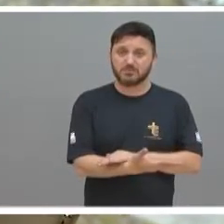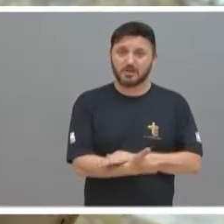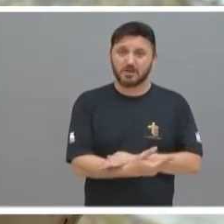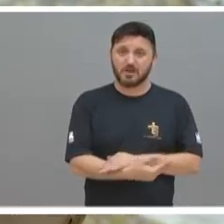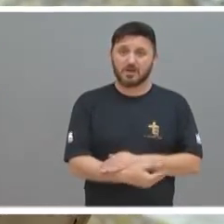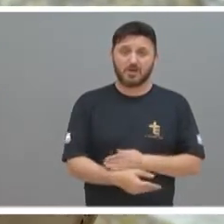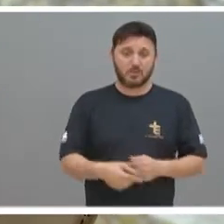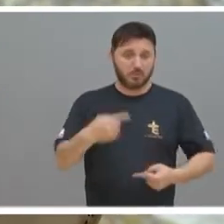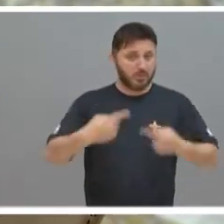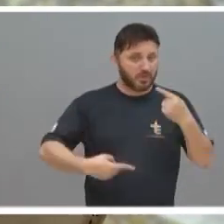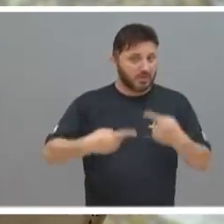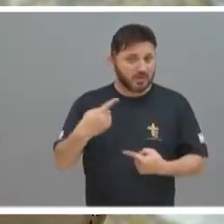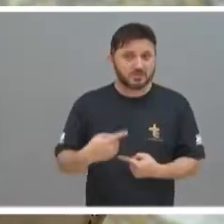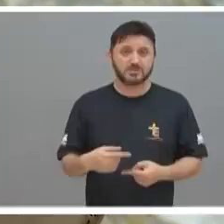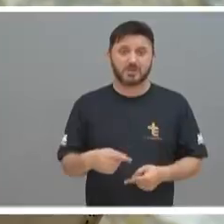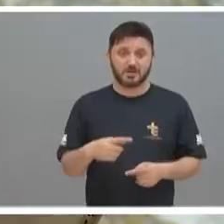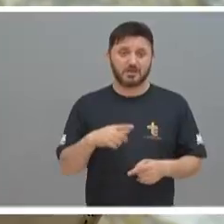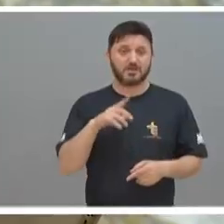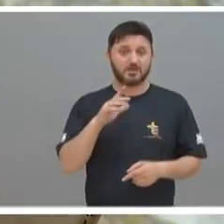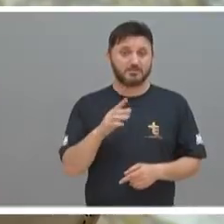eleições.